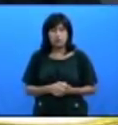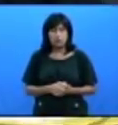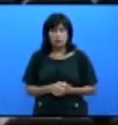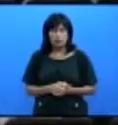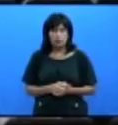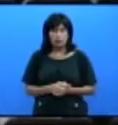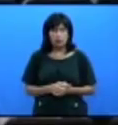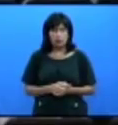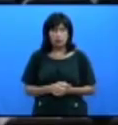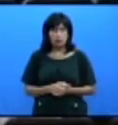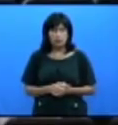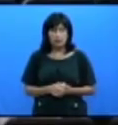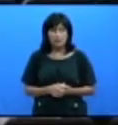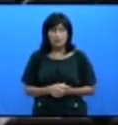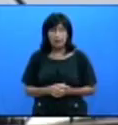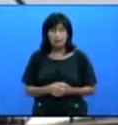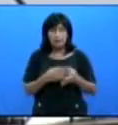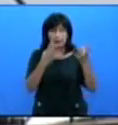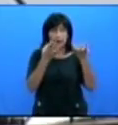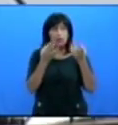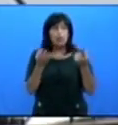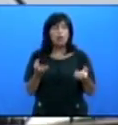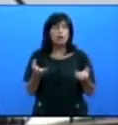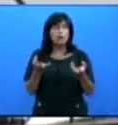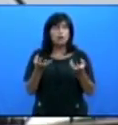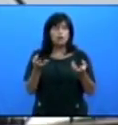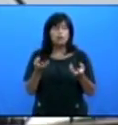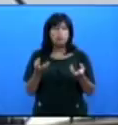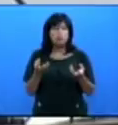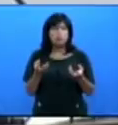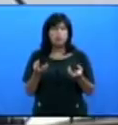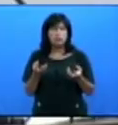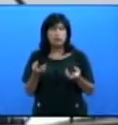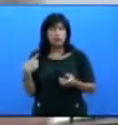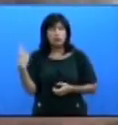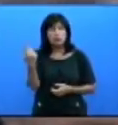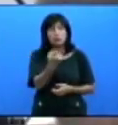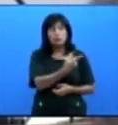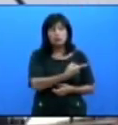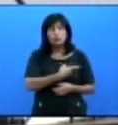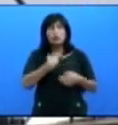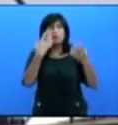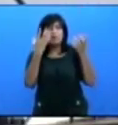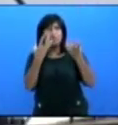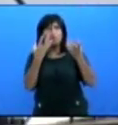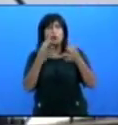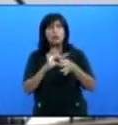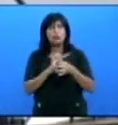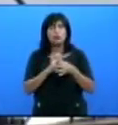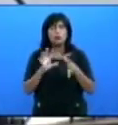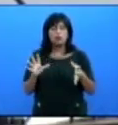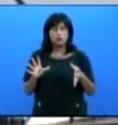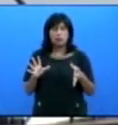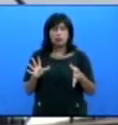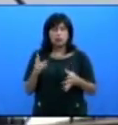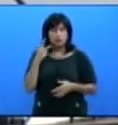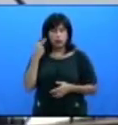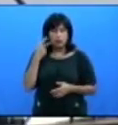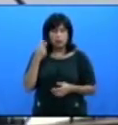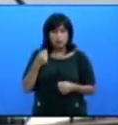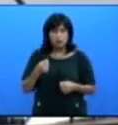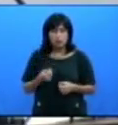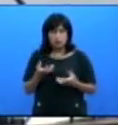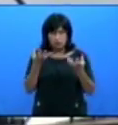publicação. Consultamos o plenário se considera o presente projeto objeto de deliberação. Os vereadores e vereadoras que